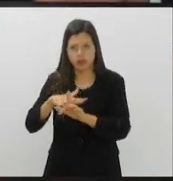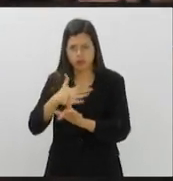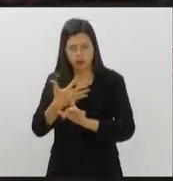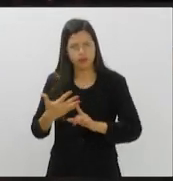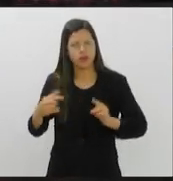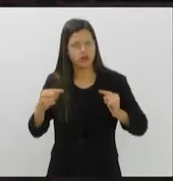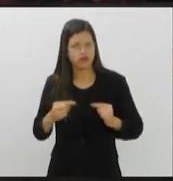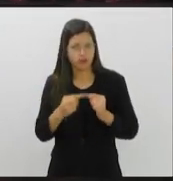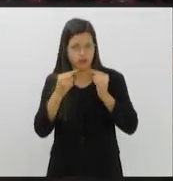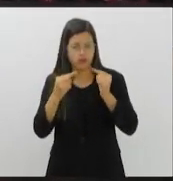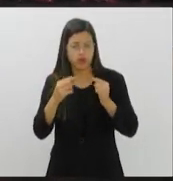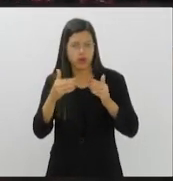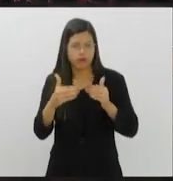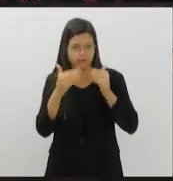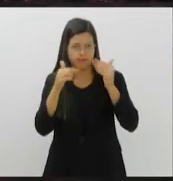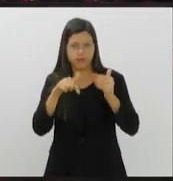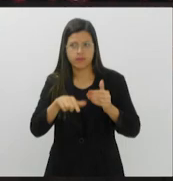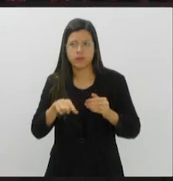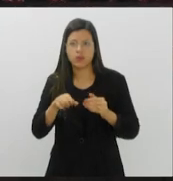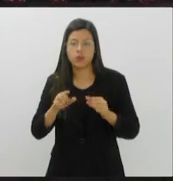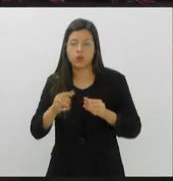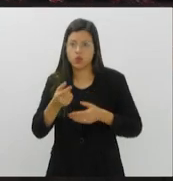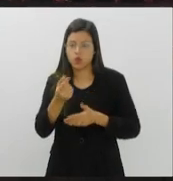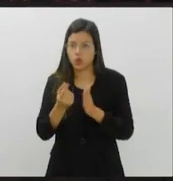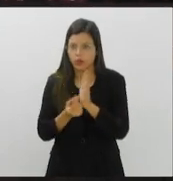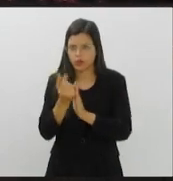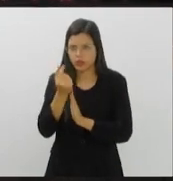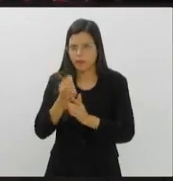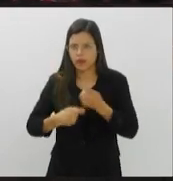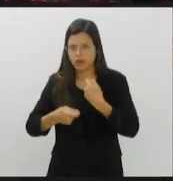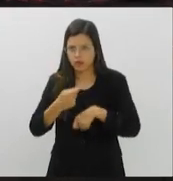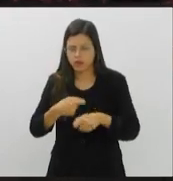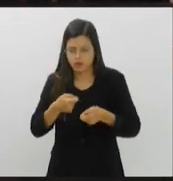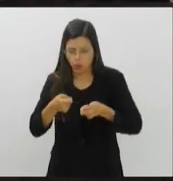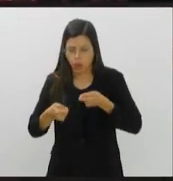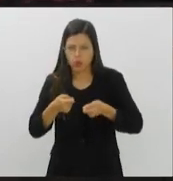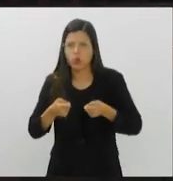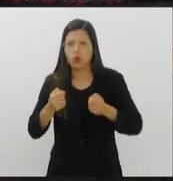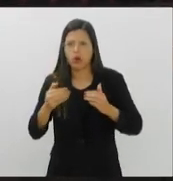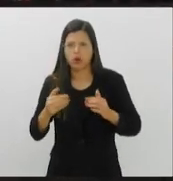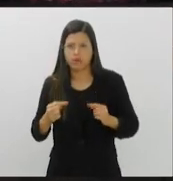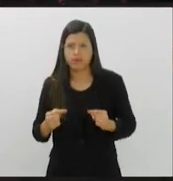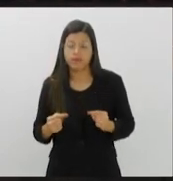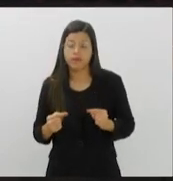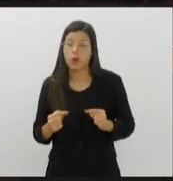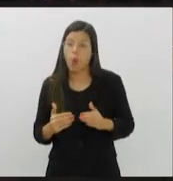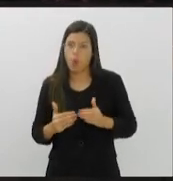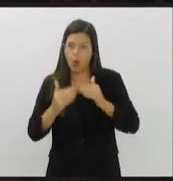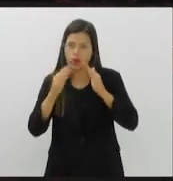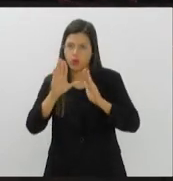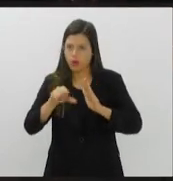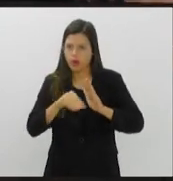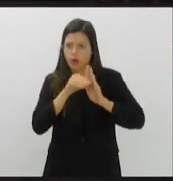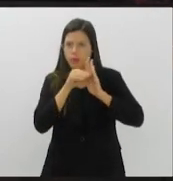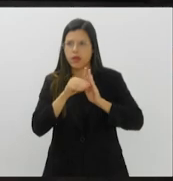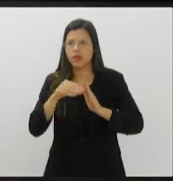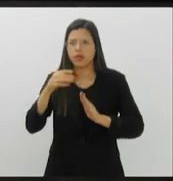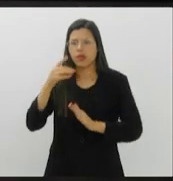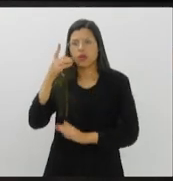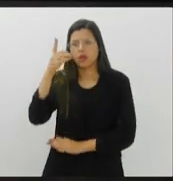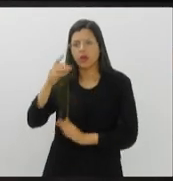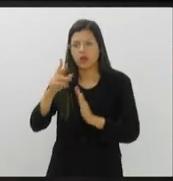de Orçamento, Finanças, Fiscalização Financeira e Controle favorável com emenda. Relatores, deputados Felipinho